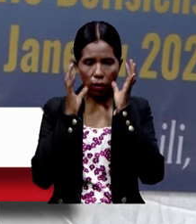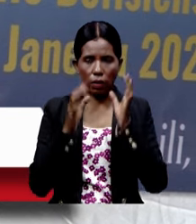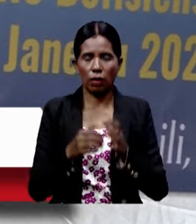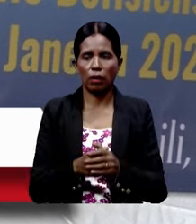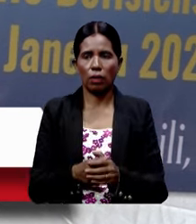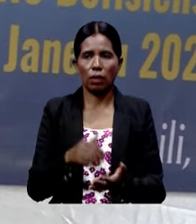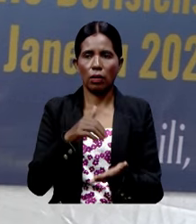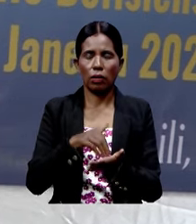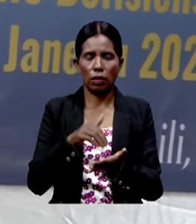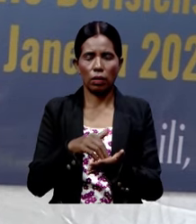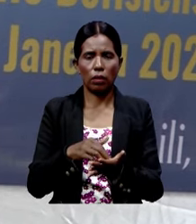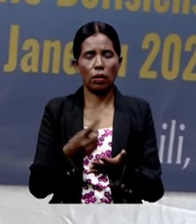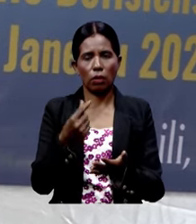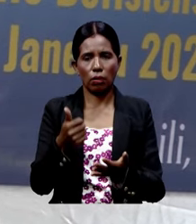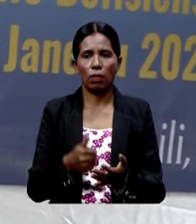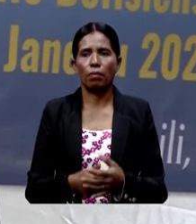Pois estuda lá um ladikin